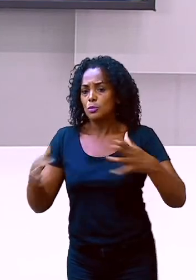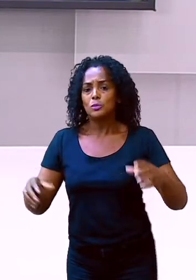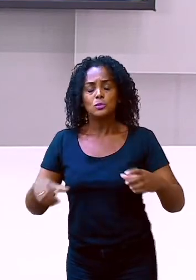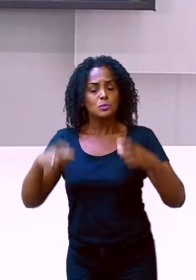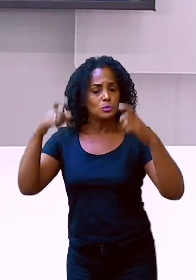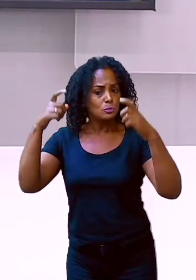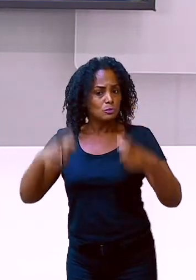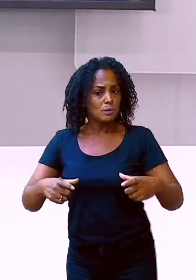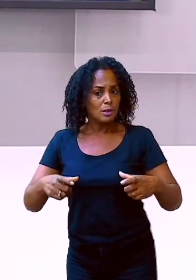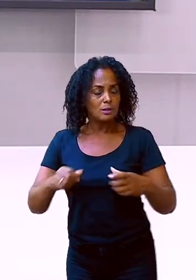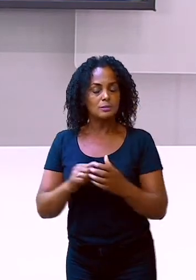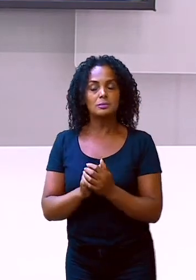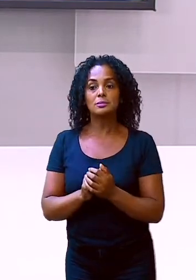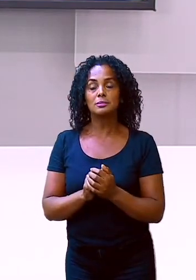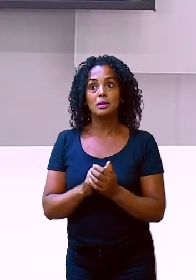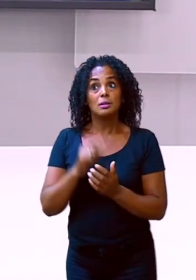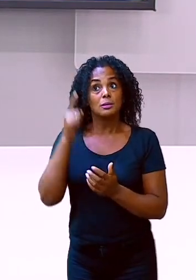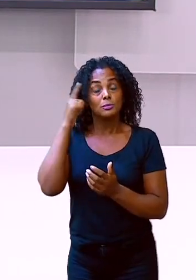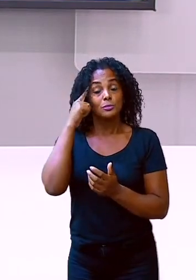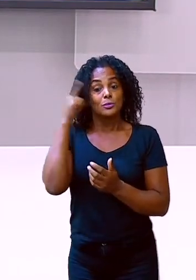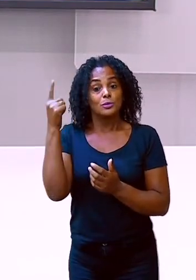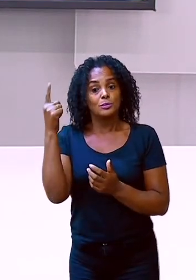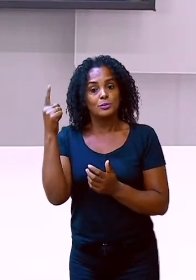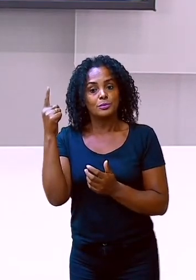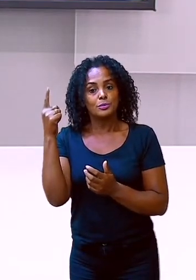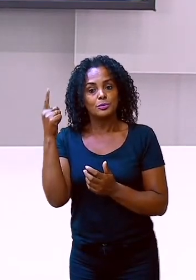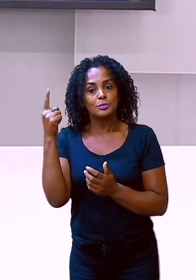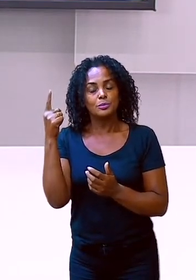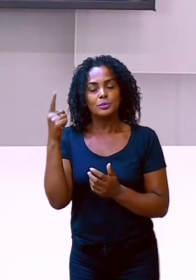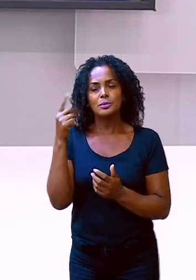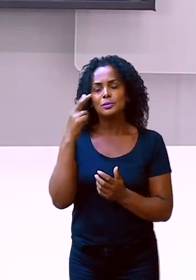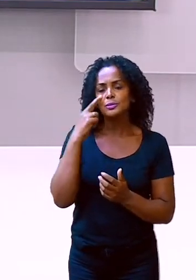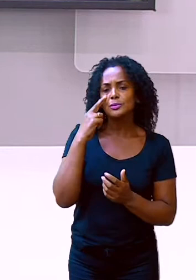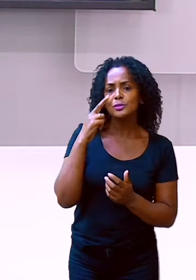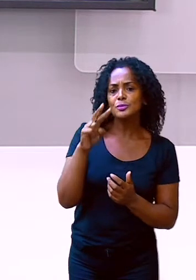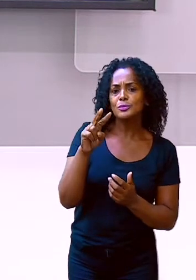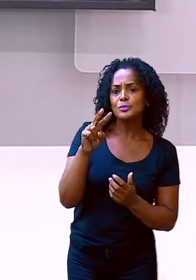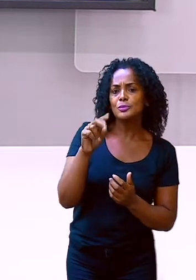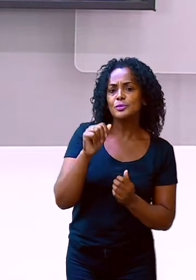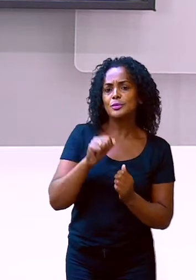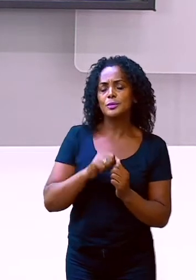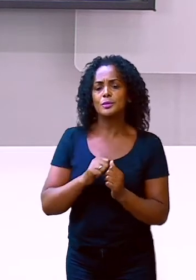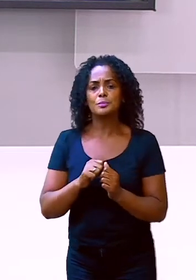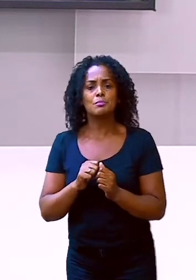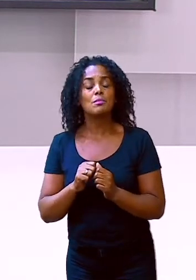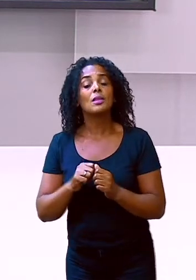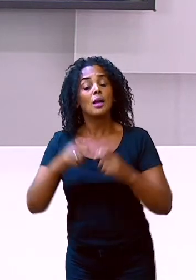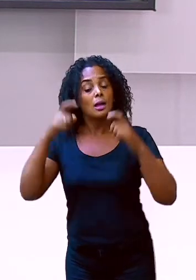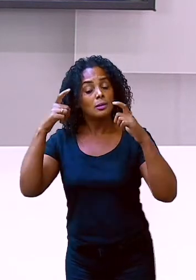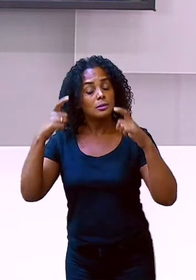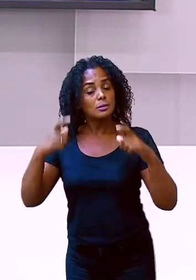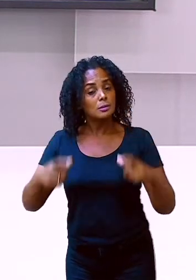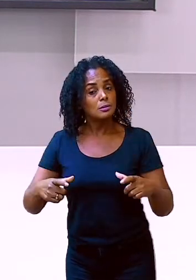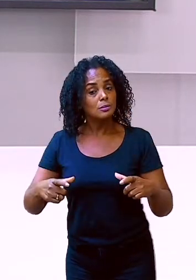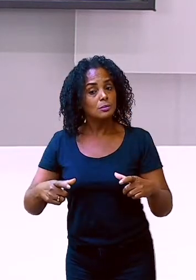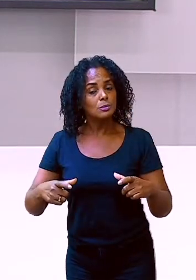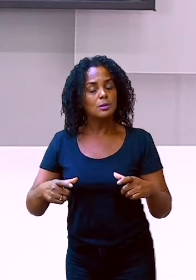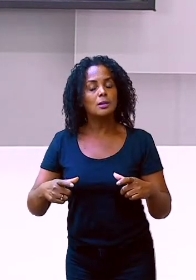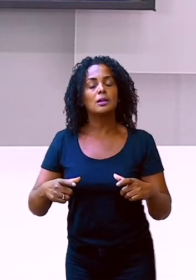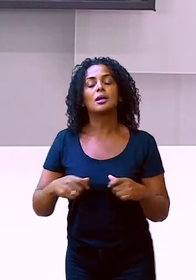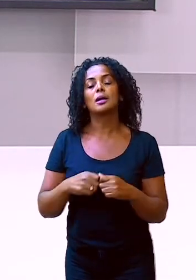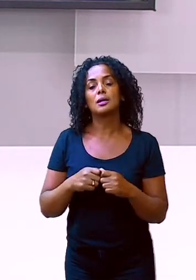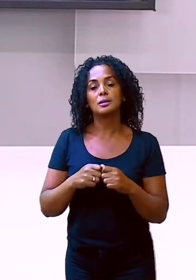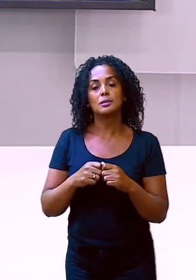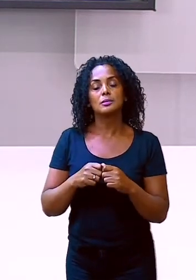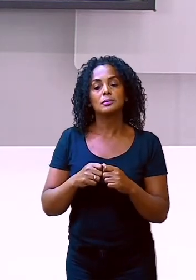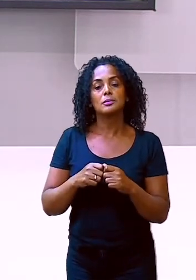lugares, logo ele já nos transmite a ideia de que aquele lugar é